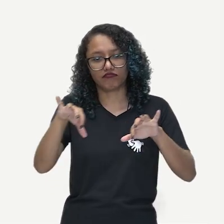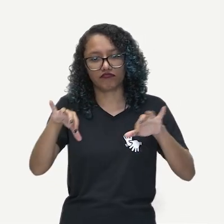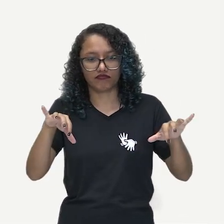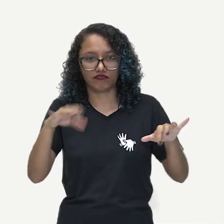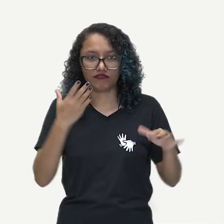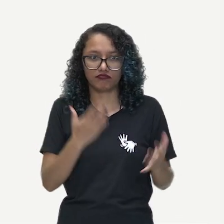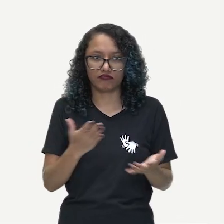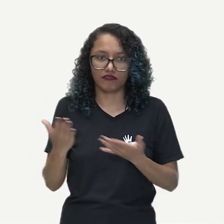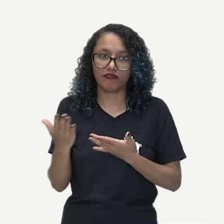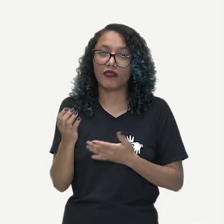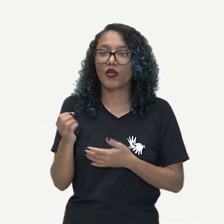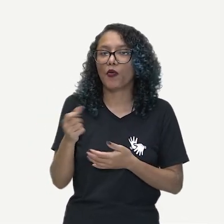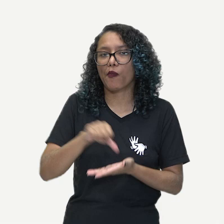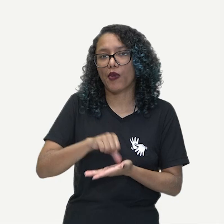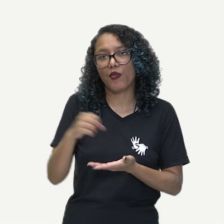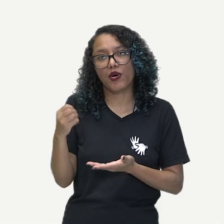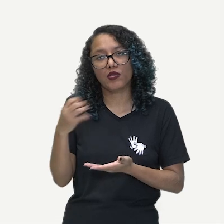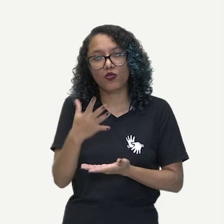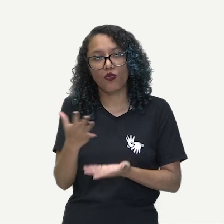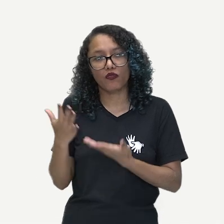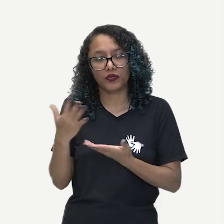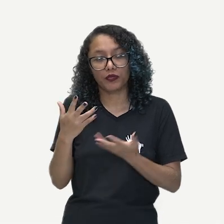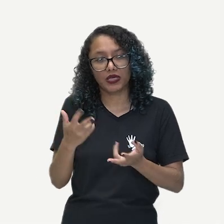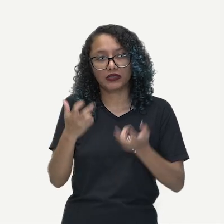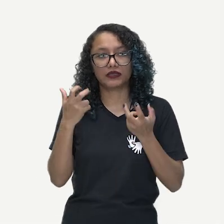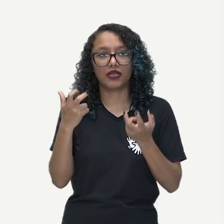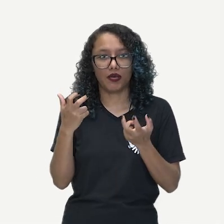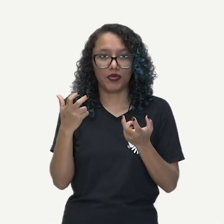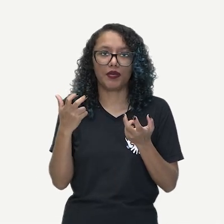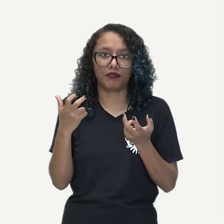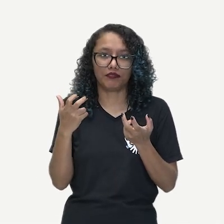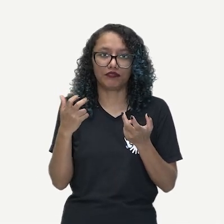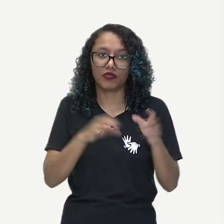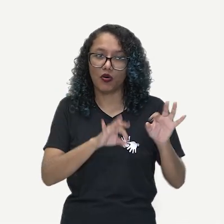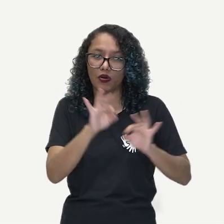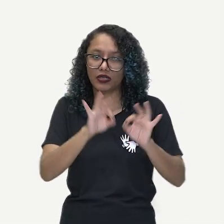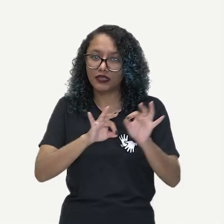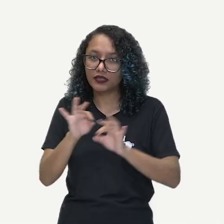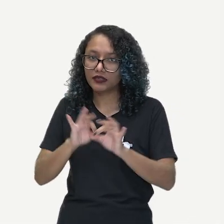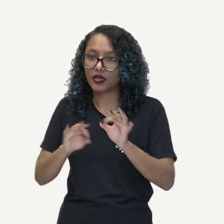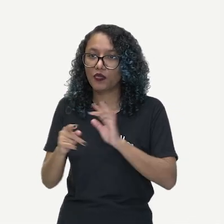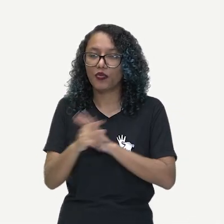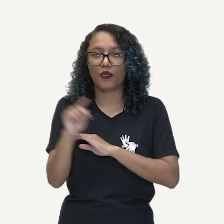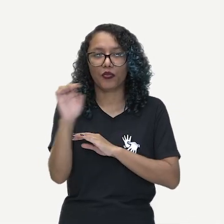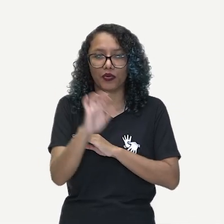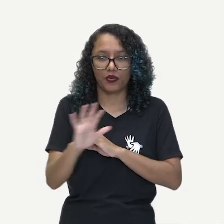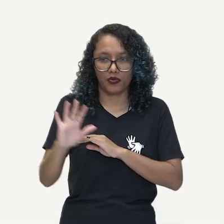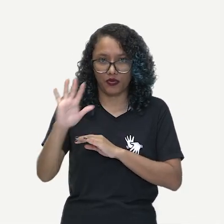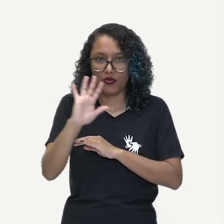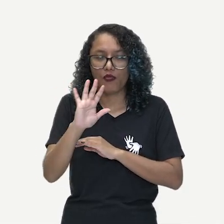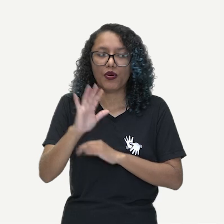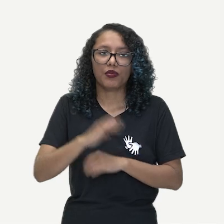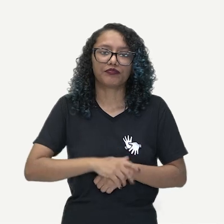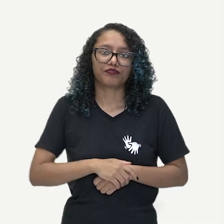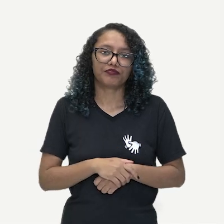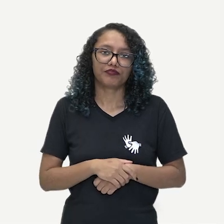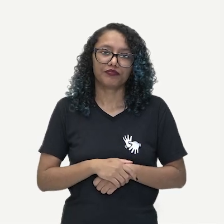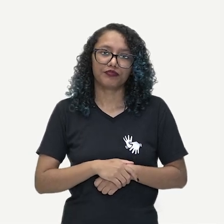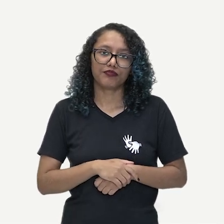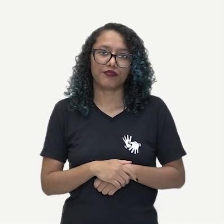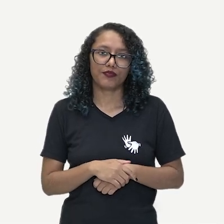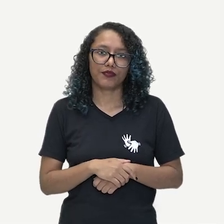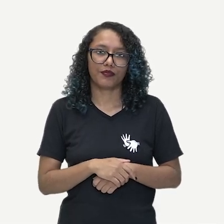novo mapa que a gente observa que acontece, então, da Europa. Então, vocês vão observando que